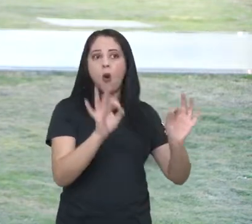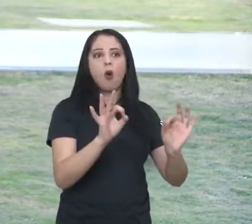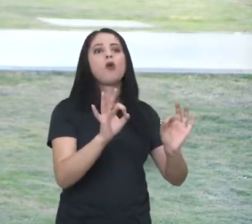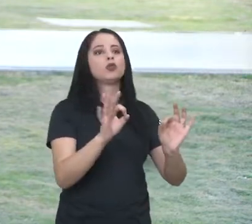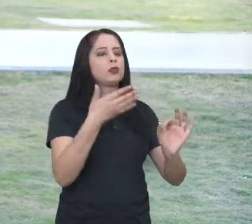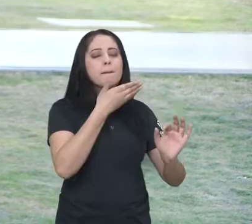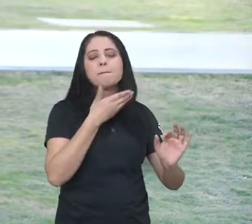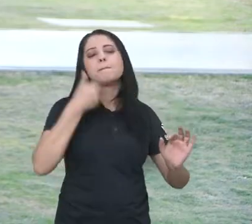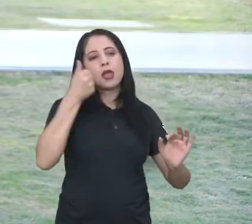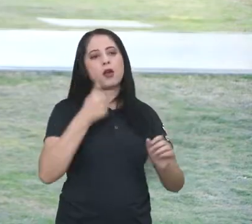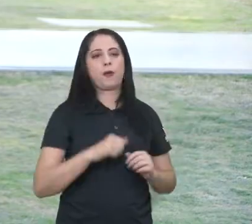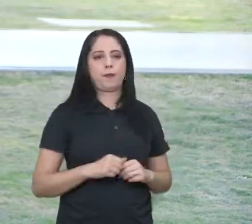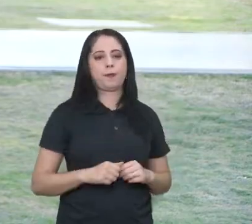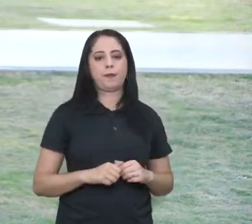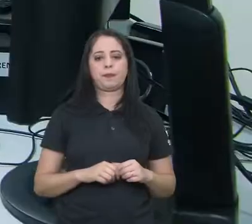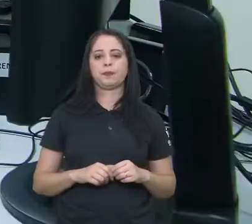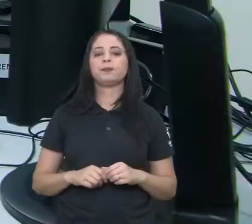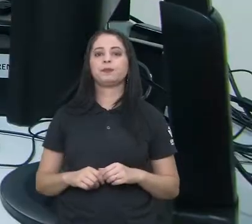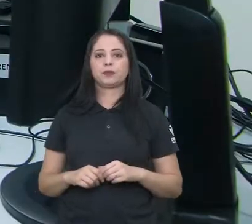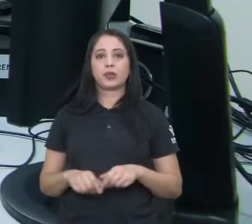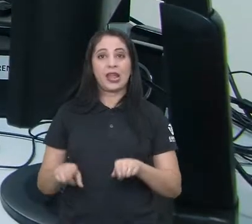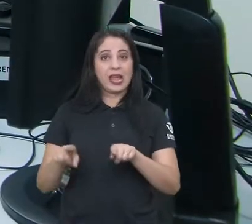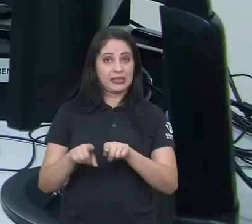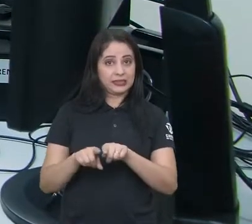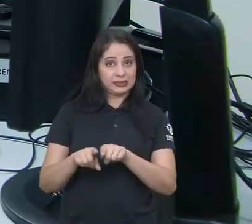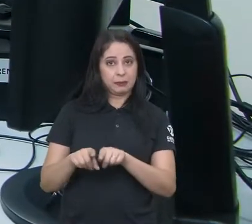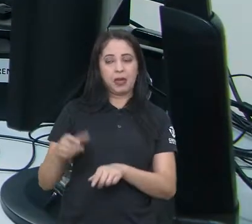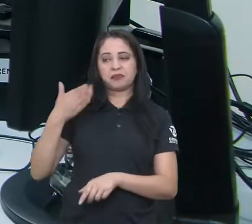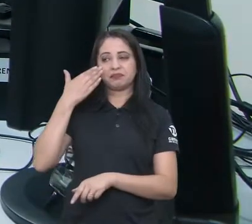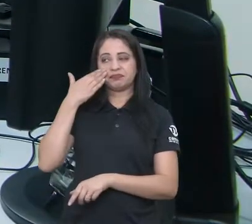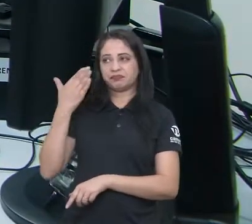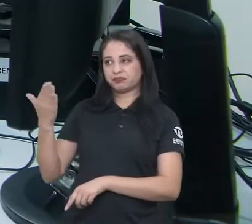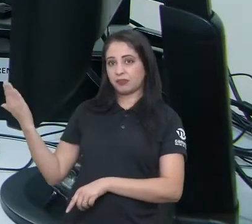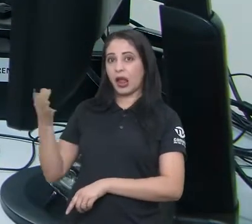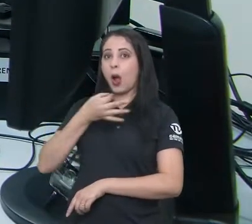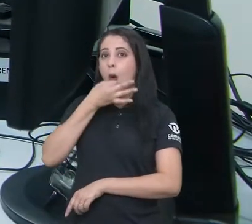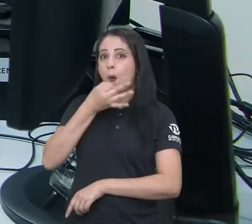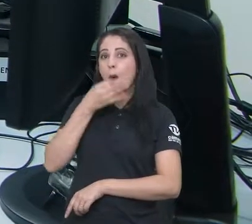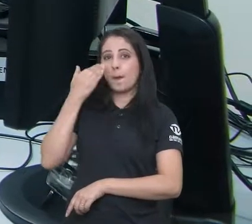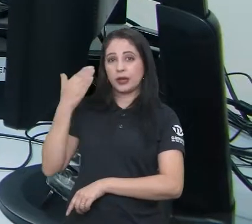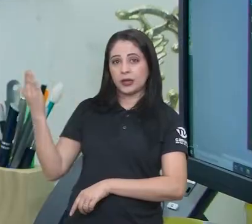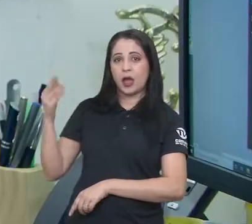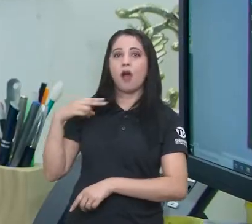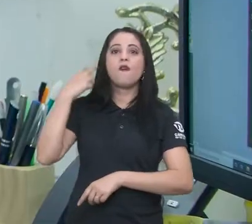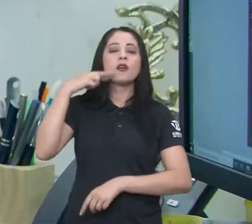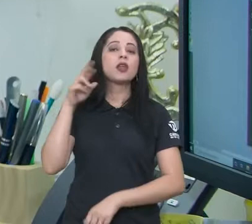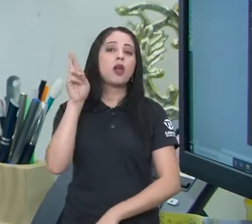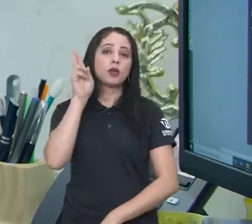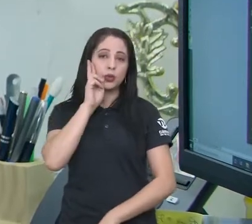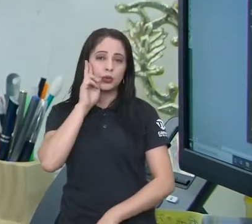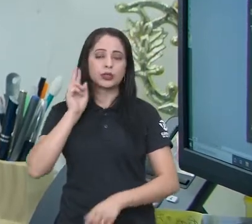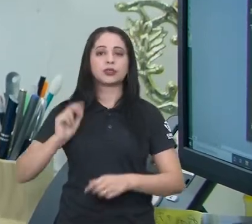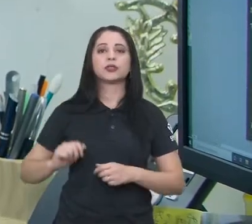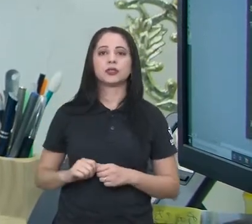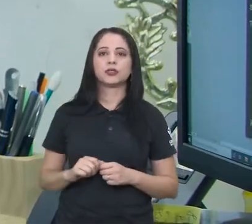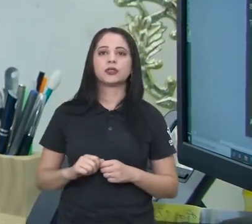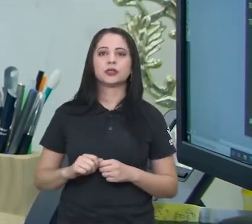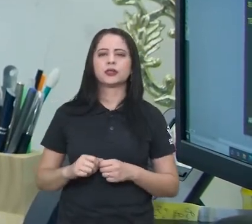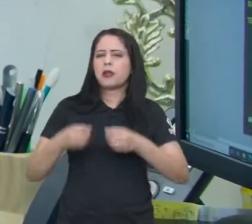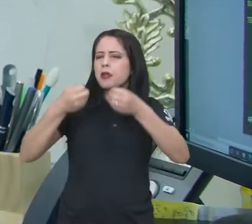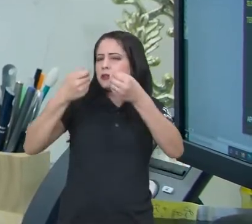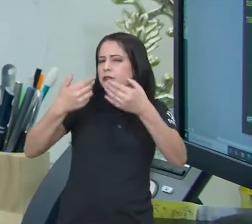mais adequada em termos de educação integral. Também avaliando o exercício do ensino integral no município, o vereador Renato